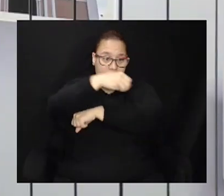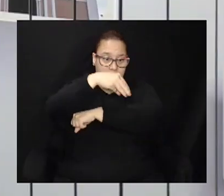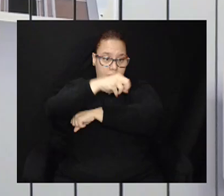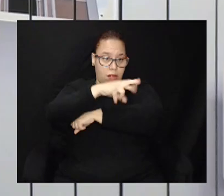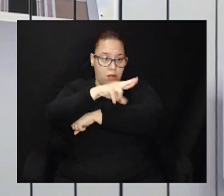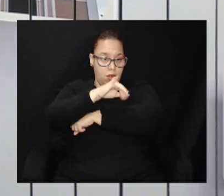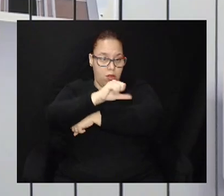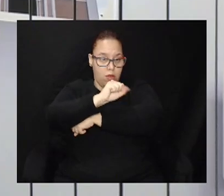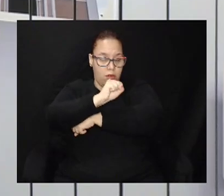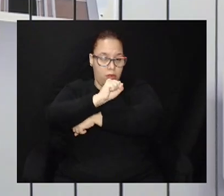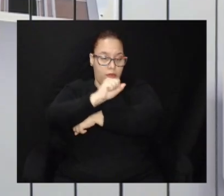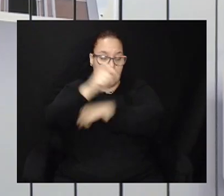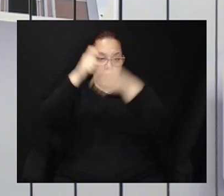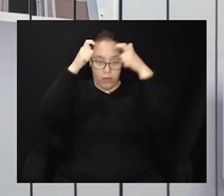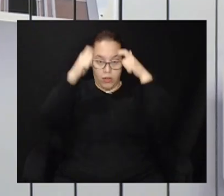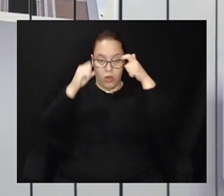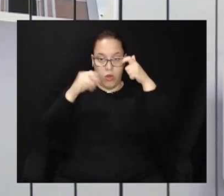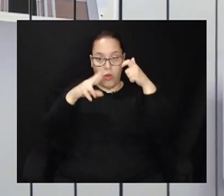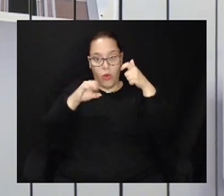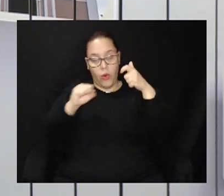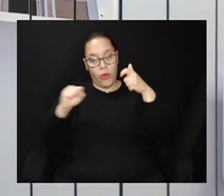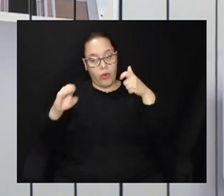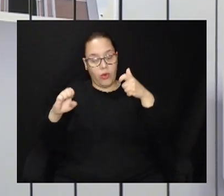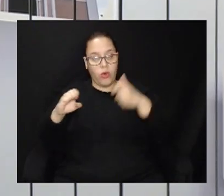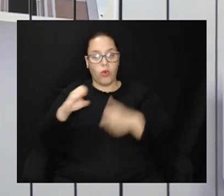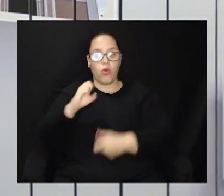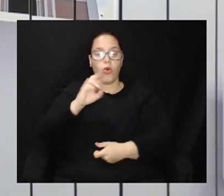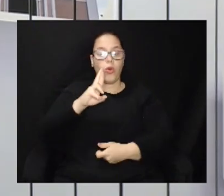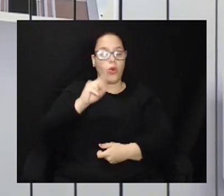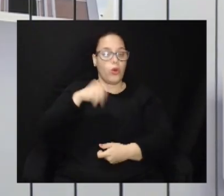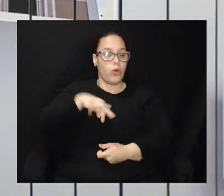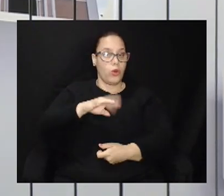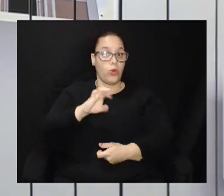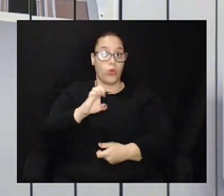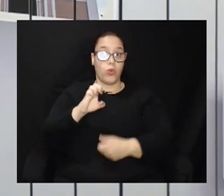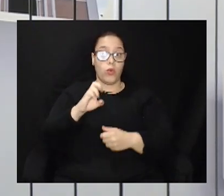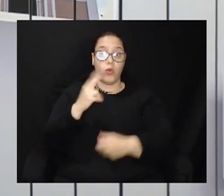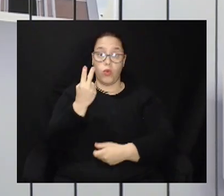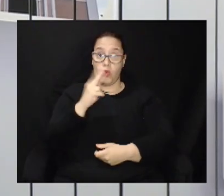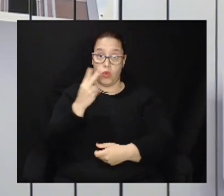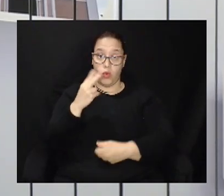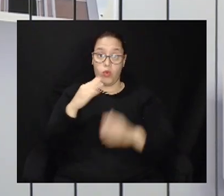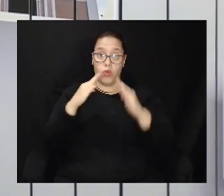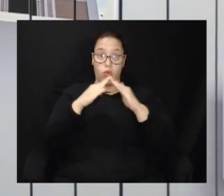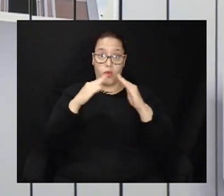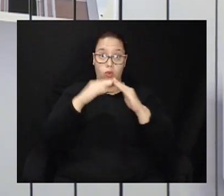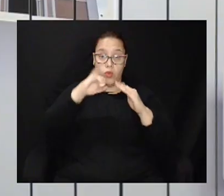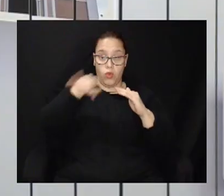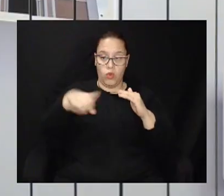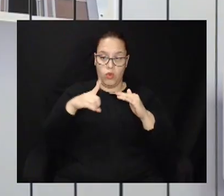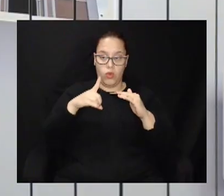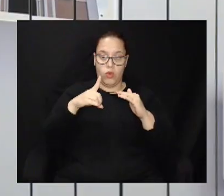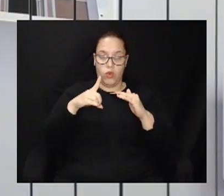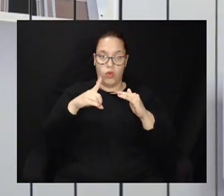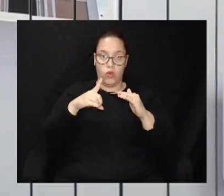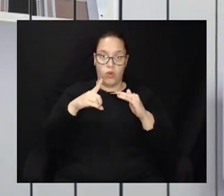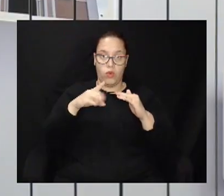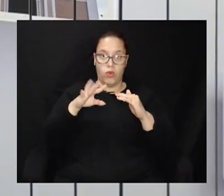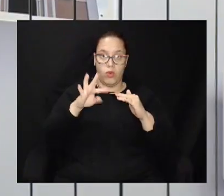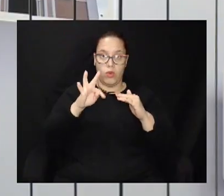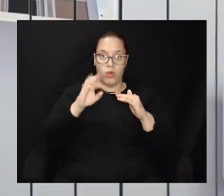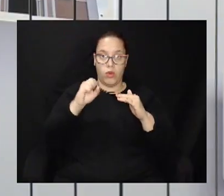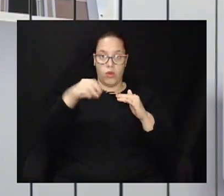Oeste, Balão do Curtume, 2 imóveis nos bairros Cidade Jardim e Jardim Tamoio, na região sul da